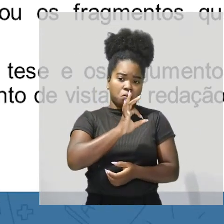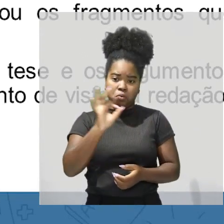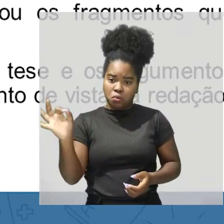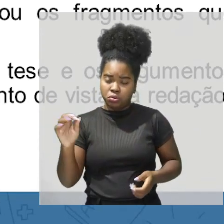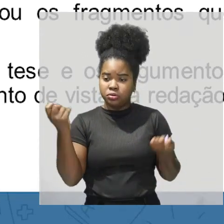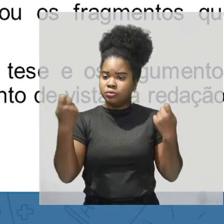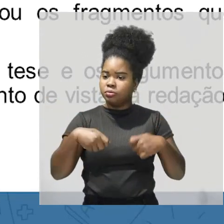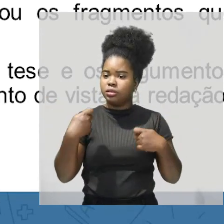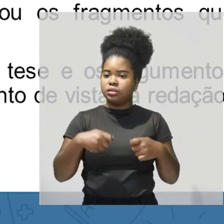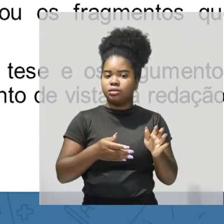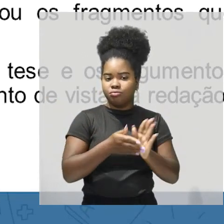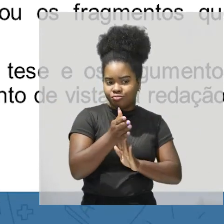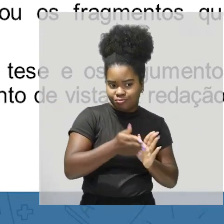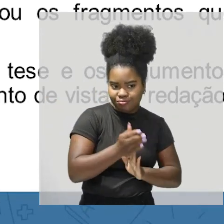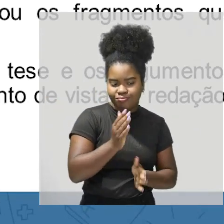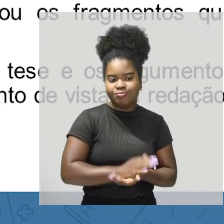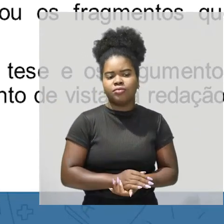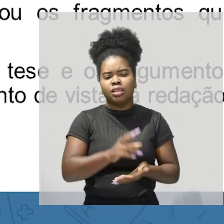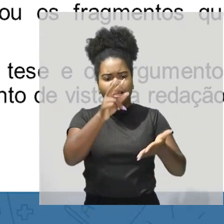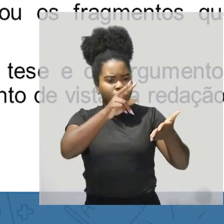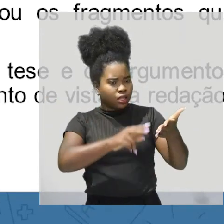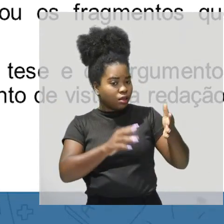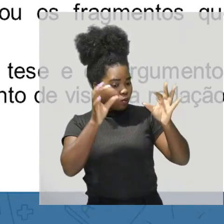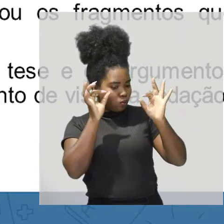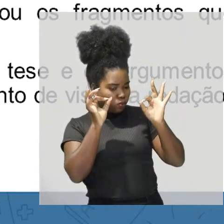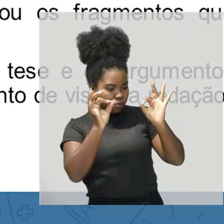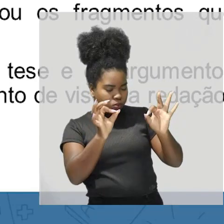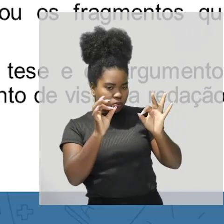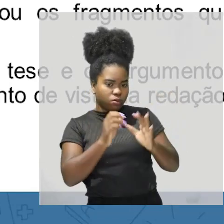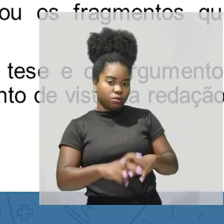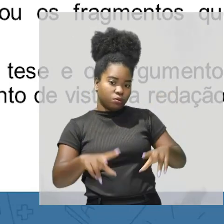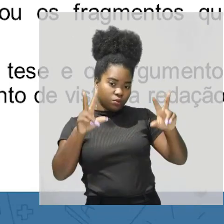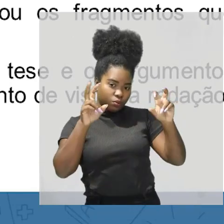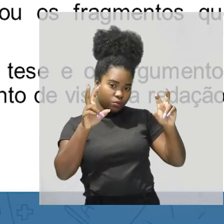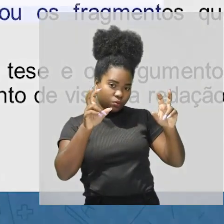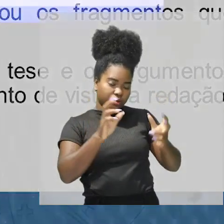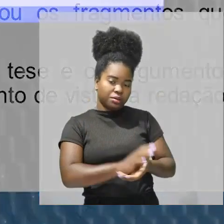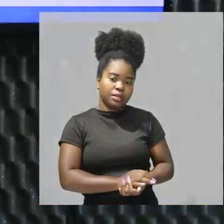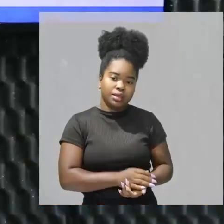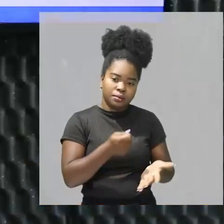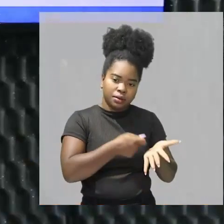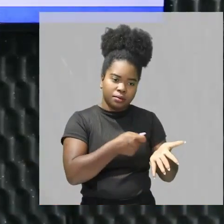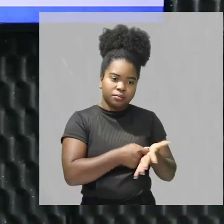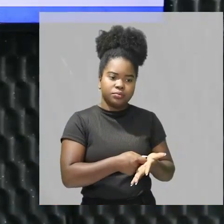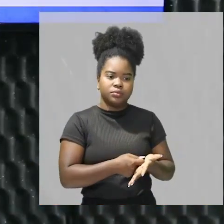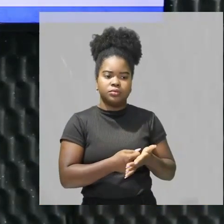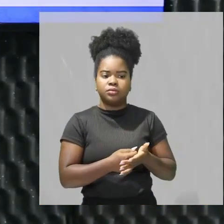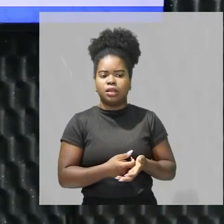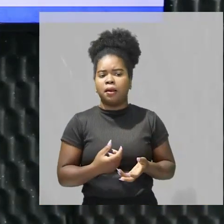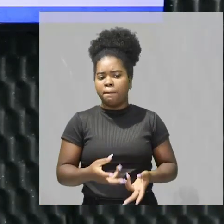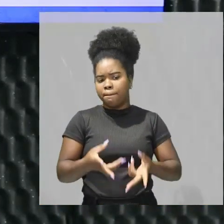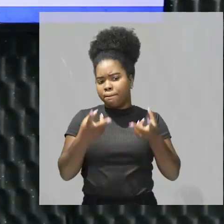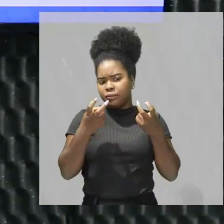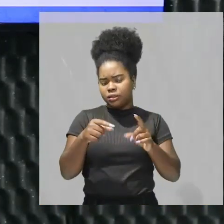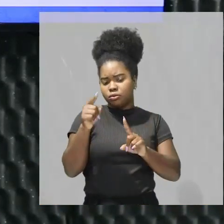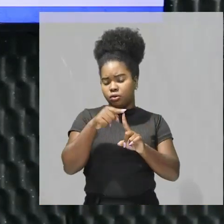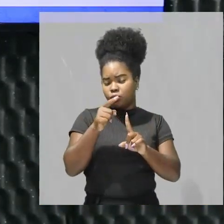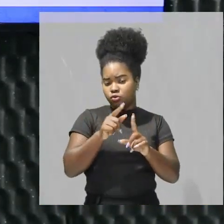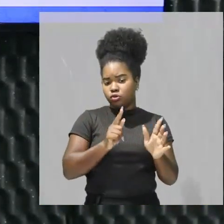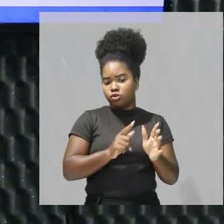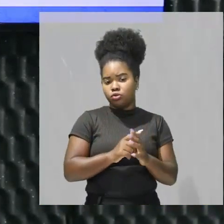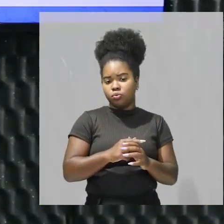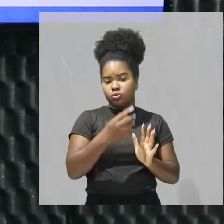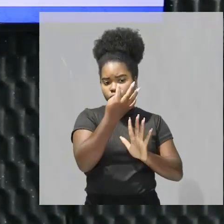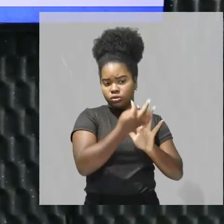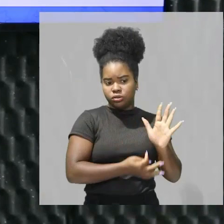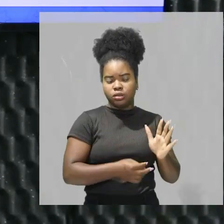seguintes recomendações. Ler com bastante atenção o tema proposto, observar a tipologia textual exigida.